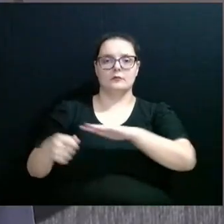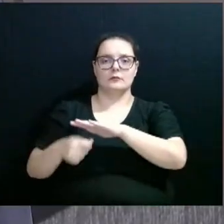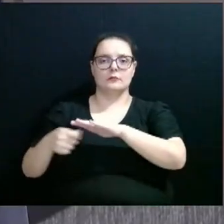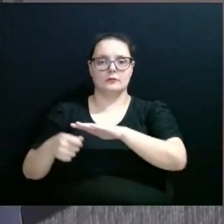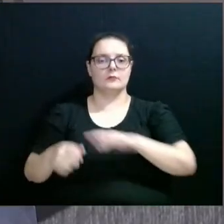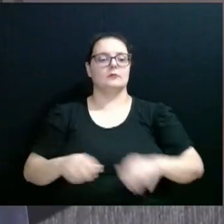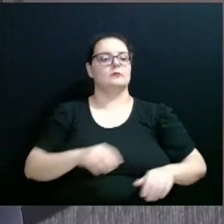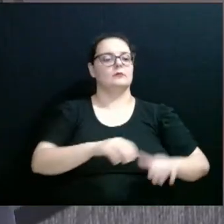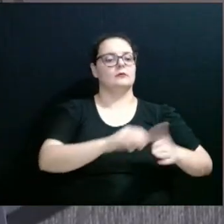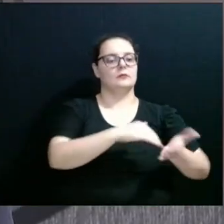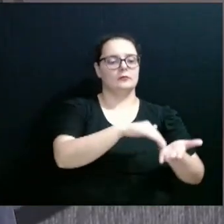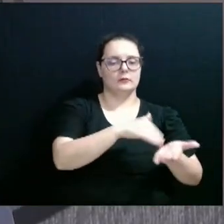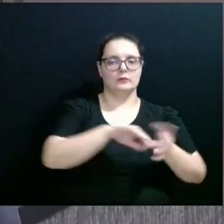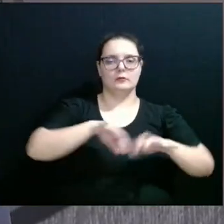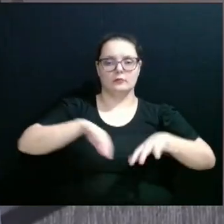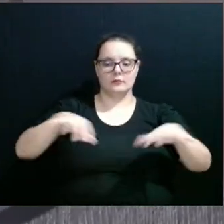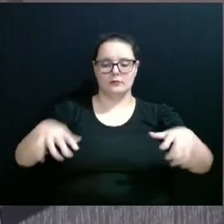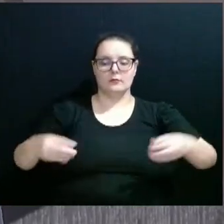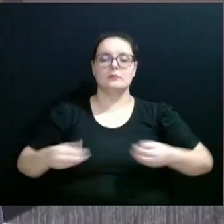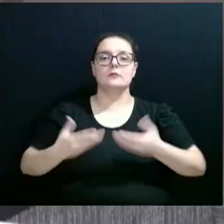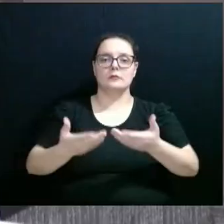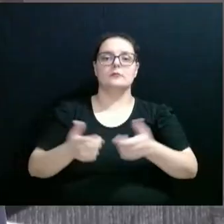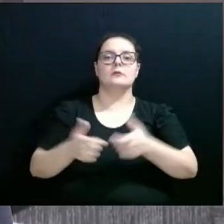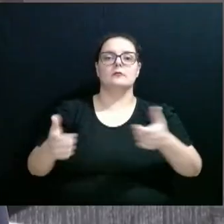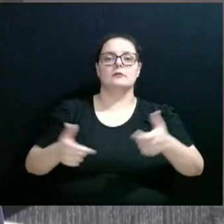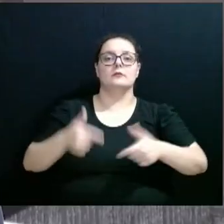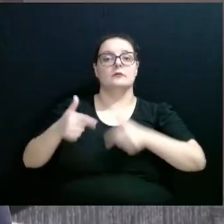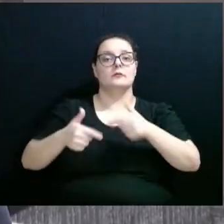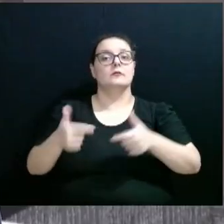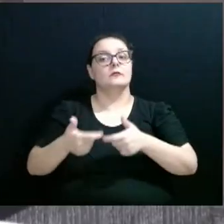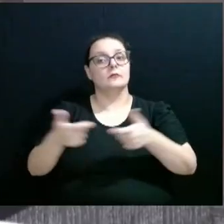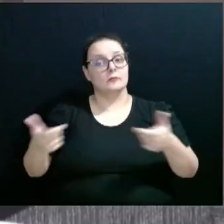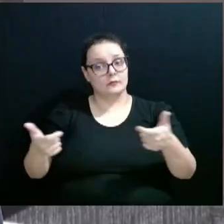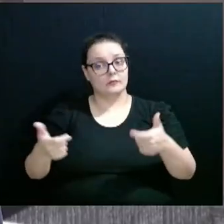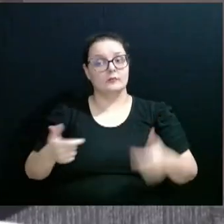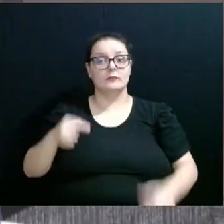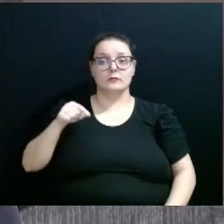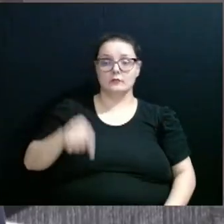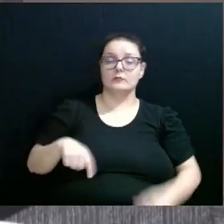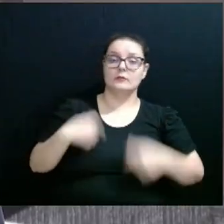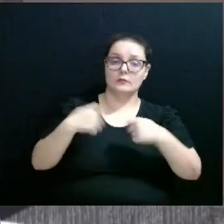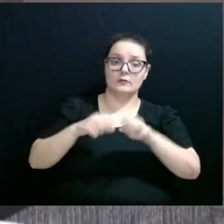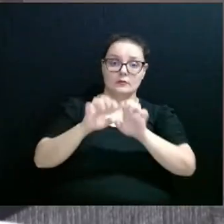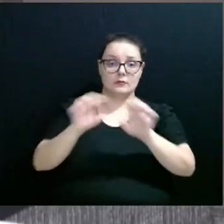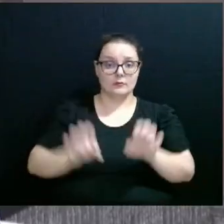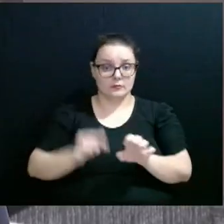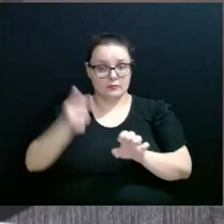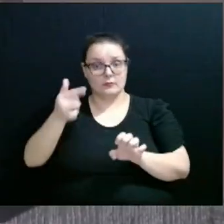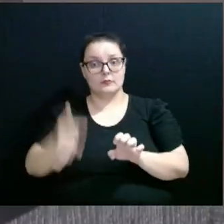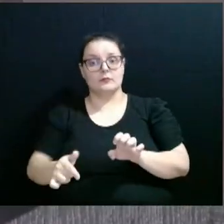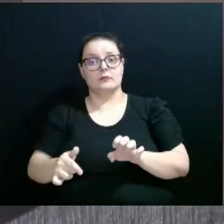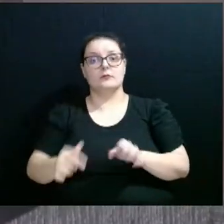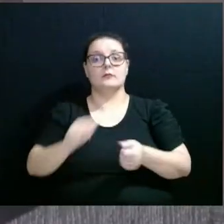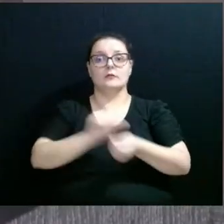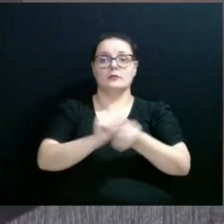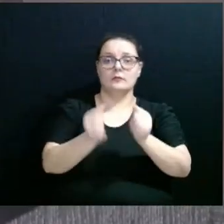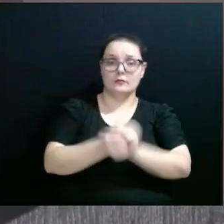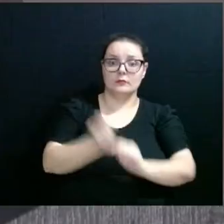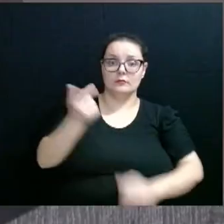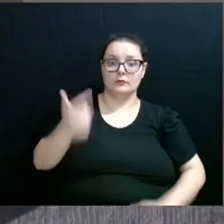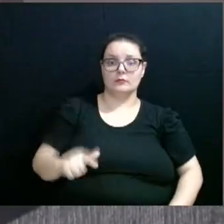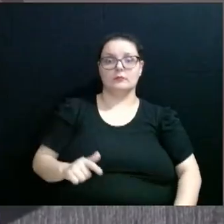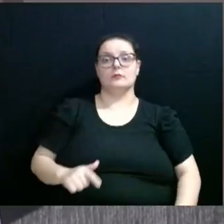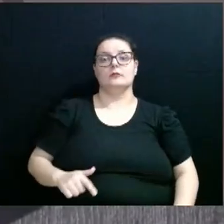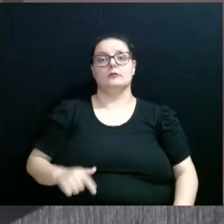Habitação, trazendo aí um volume maior de trabalho. Então, isso requer reestruturação, requalificação e mão de obra para